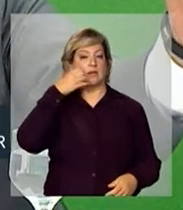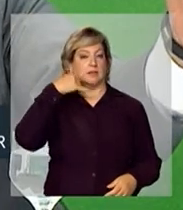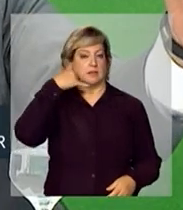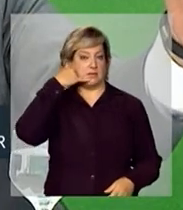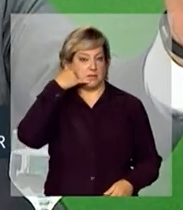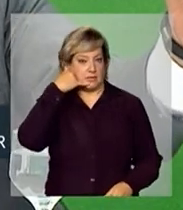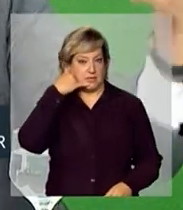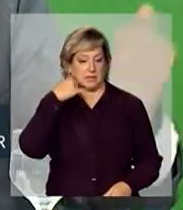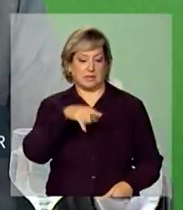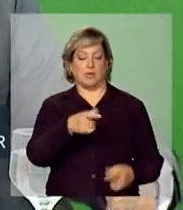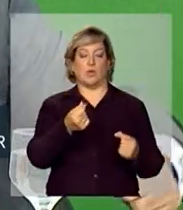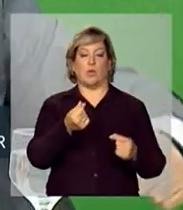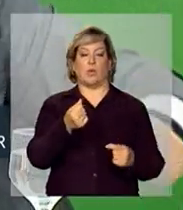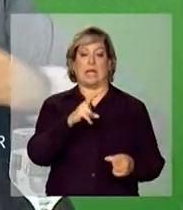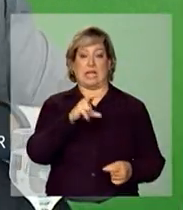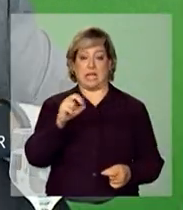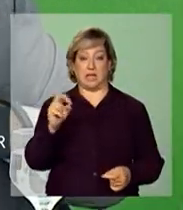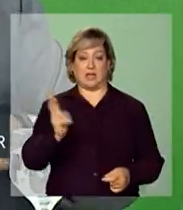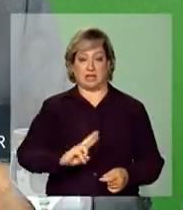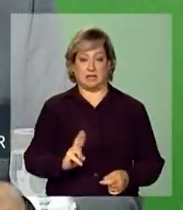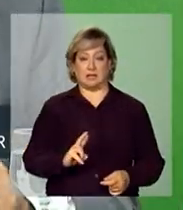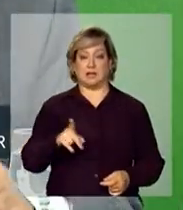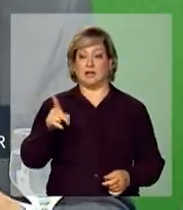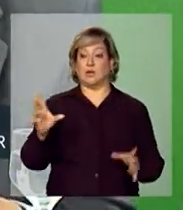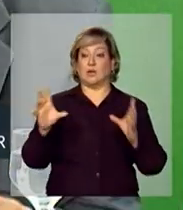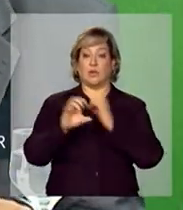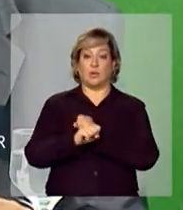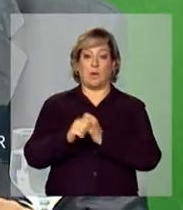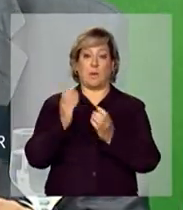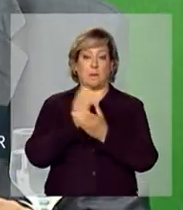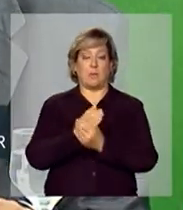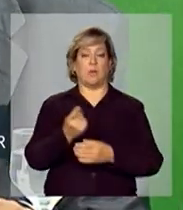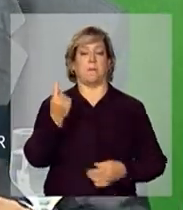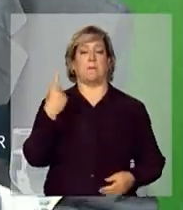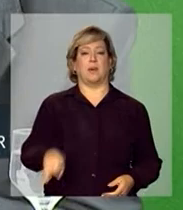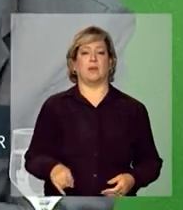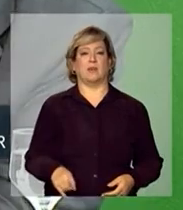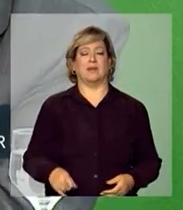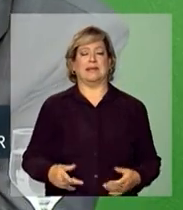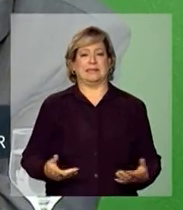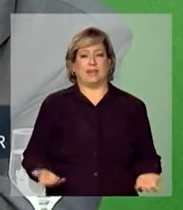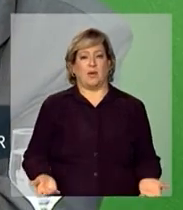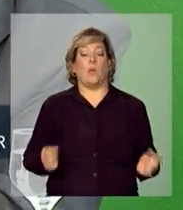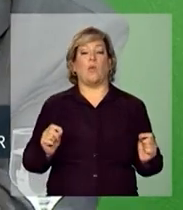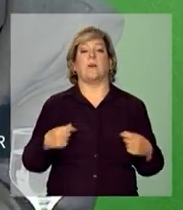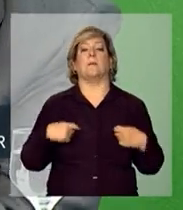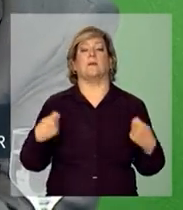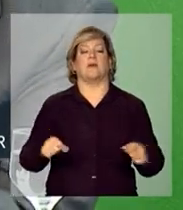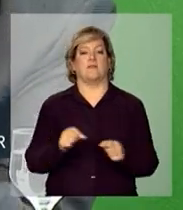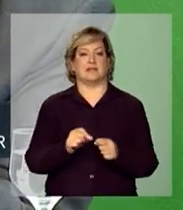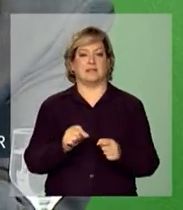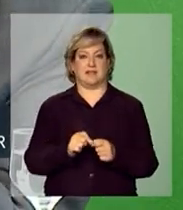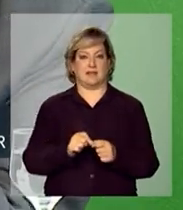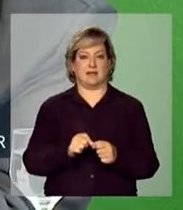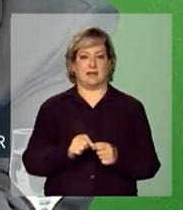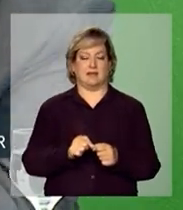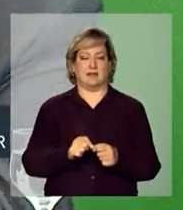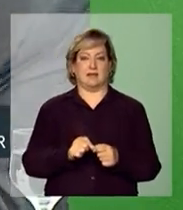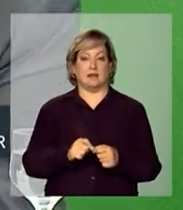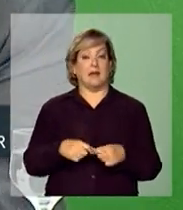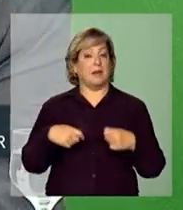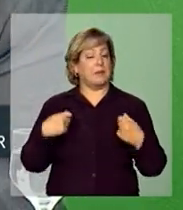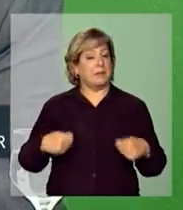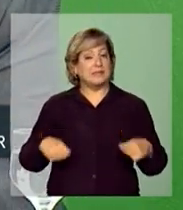500 e o processo judicial custado r$ 1000 então o que que eu tenho que fazer eu tenho que